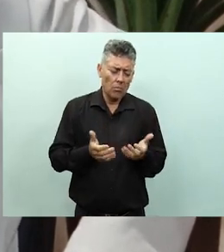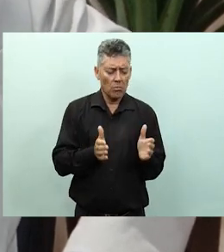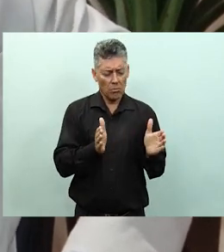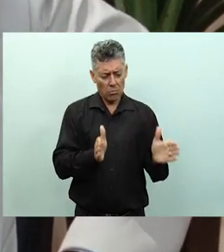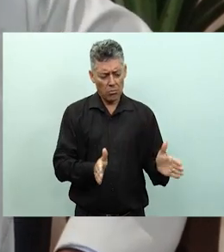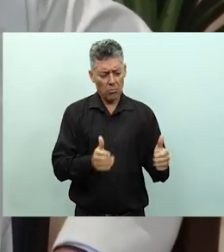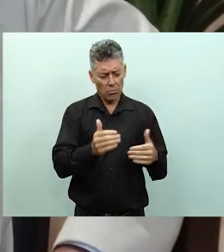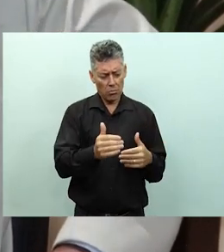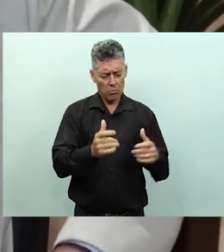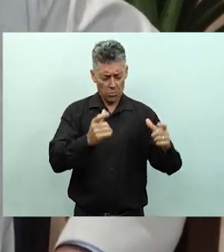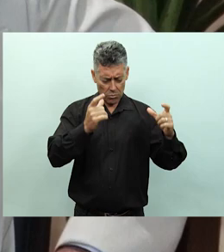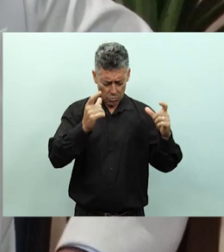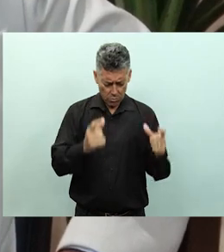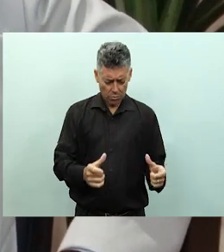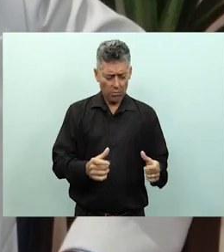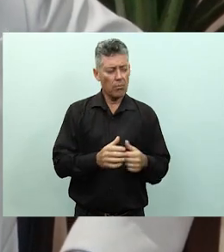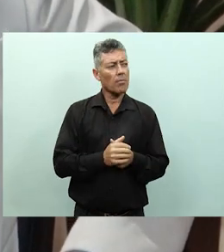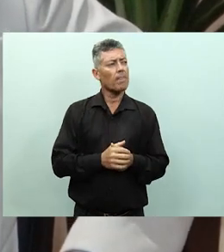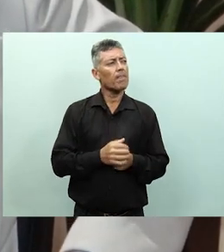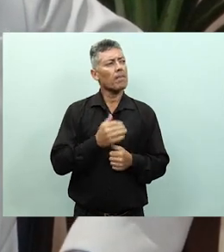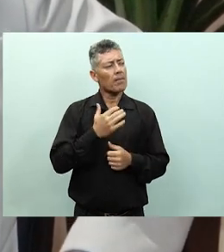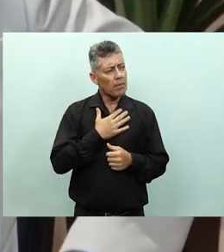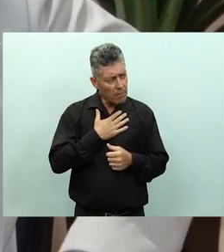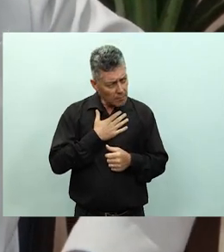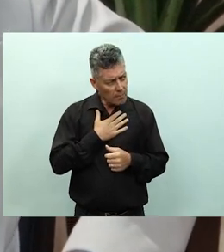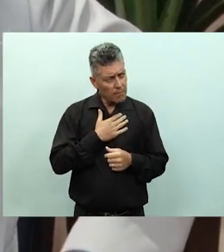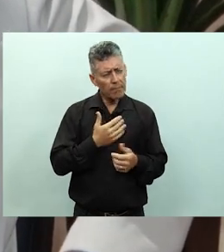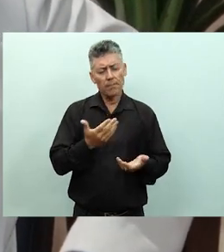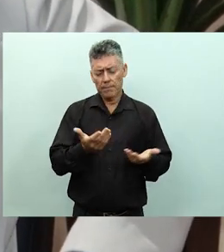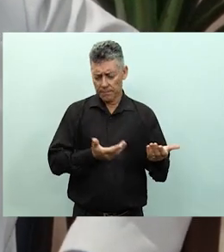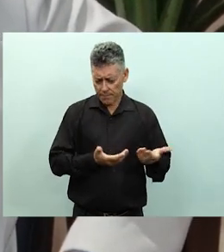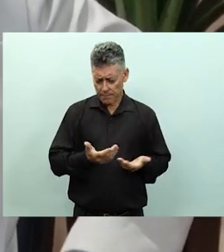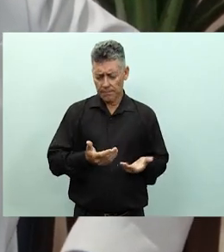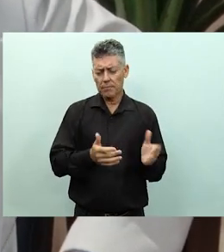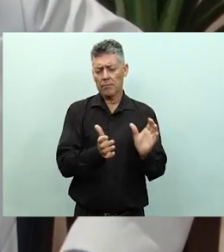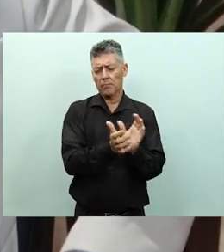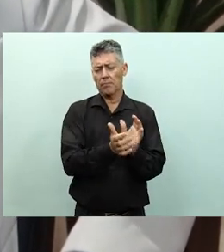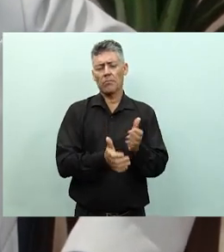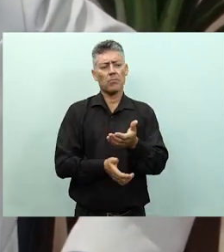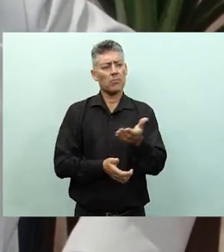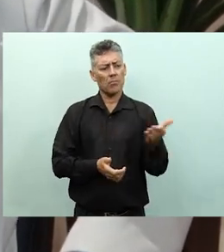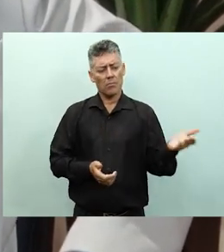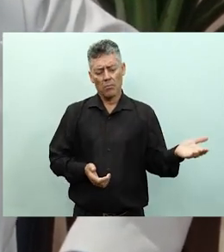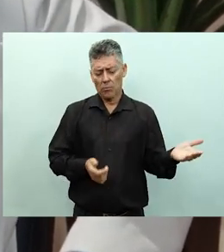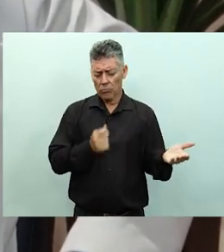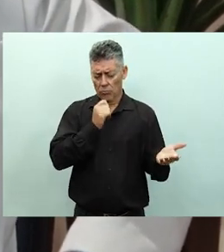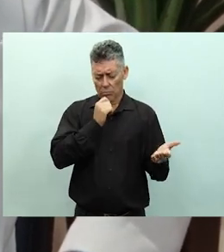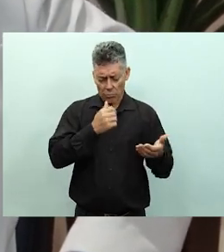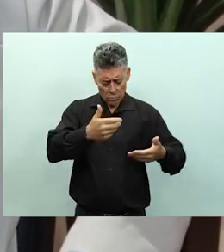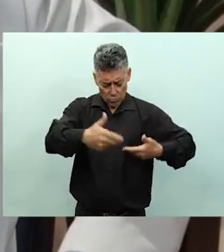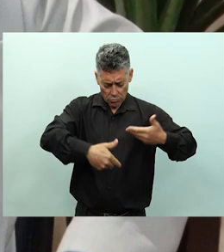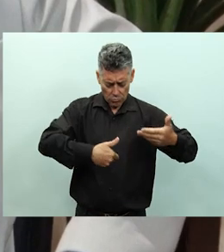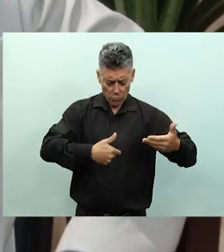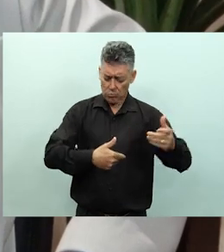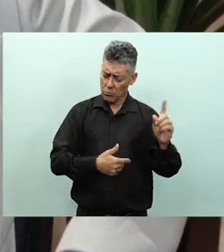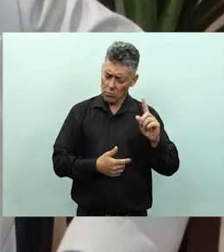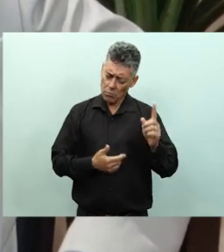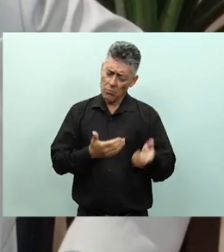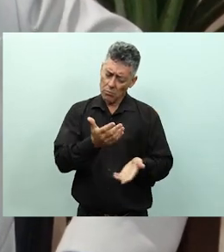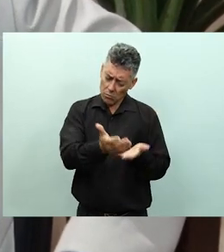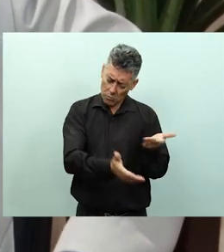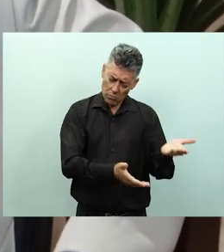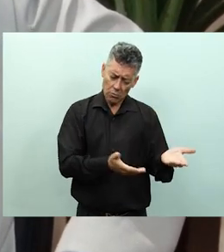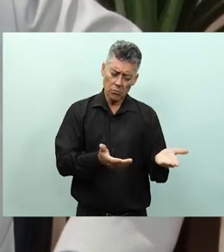eu quero ter o meu espaço para servir ao povo. Dona Vilma nunca se serviu do